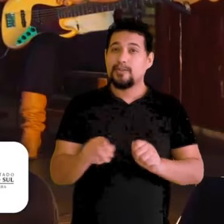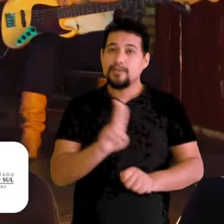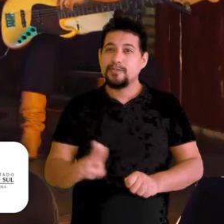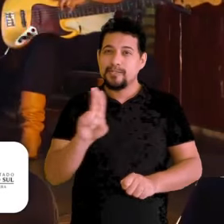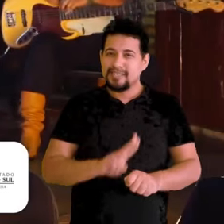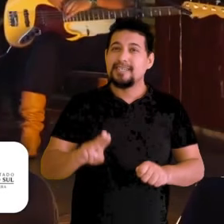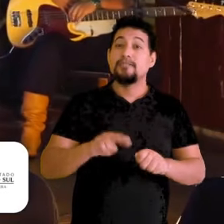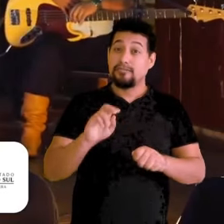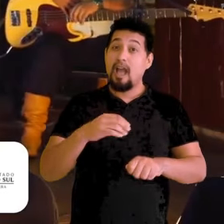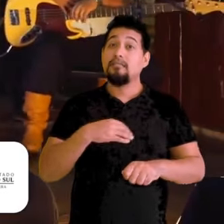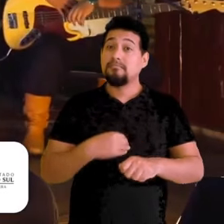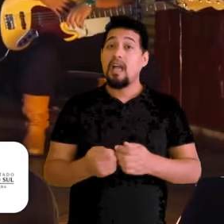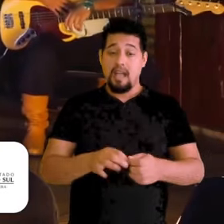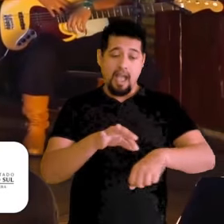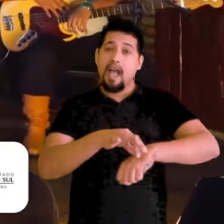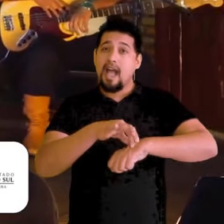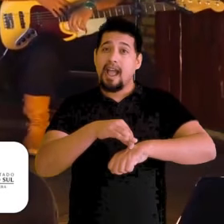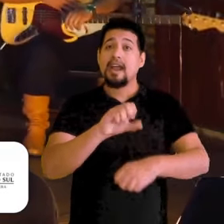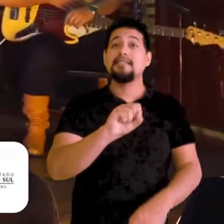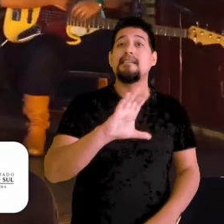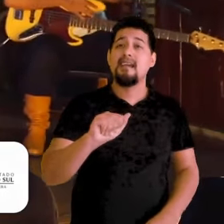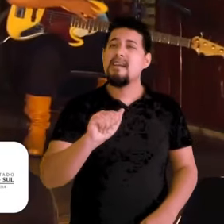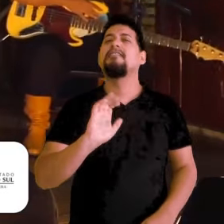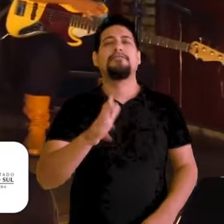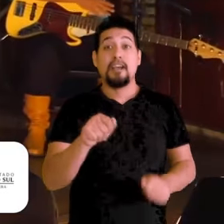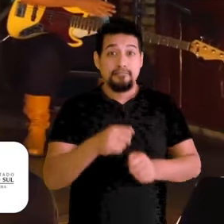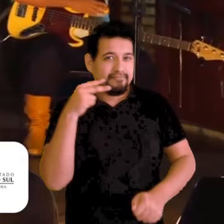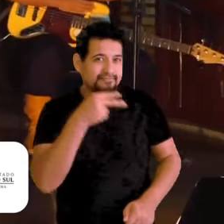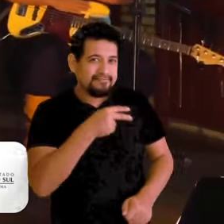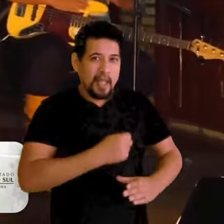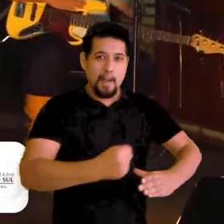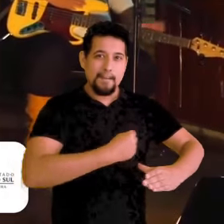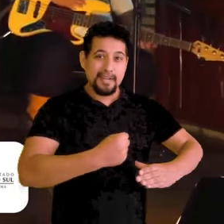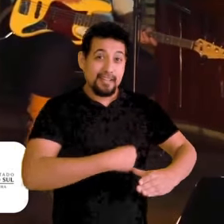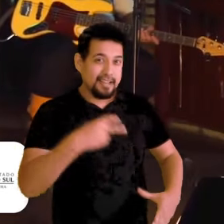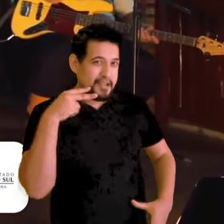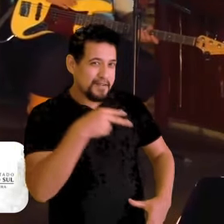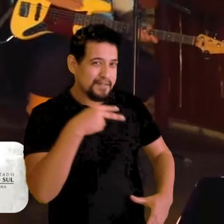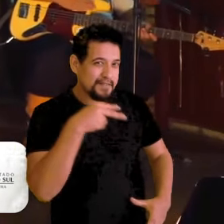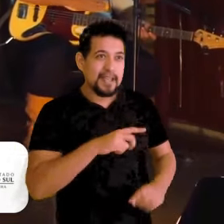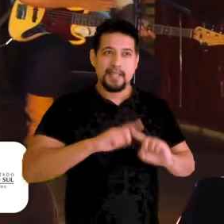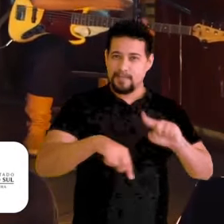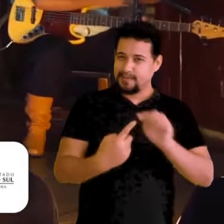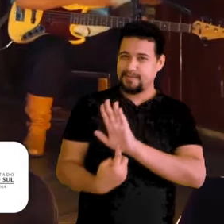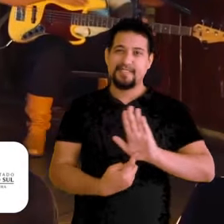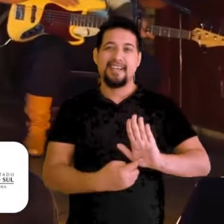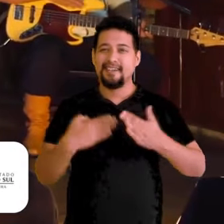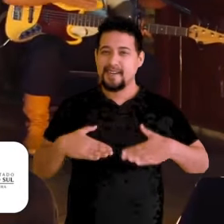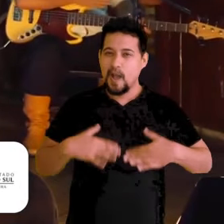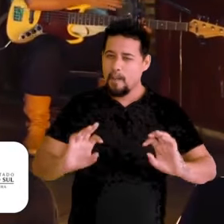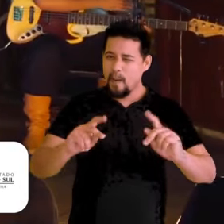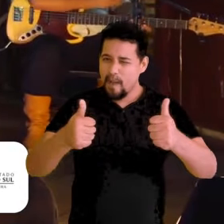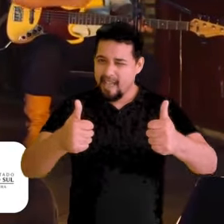aqui, ó, se alguém quiser dar uma olhadinha. Olha aqui, ó, está aqui na panela, está aqui o charquezito. Mas daqui a pouquinho nós vamos mostrar com mais